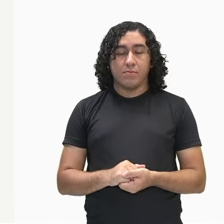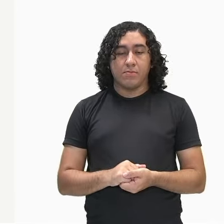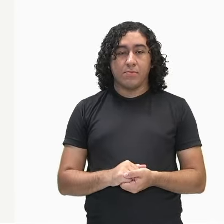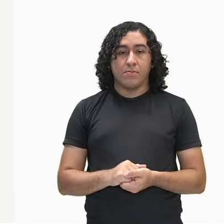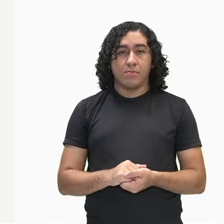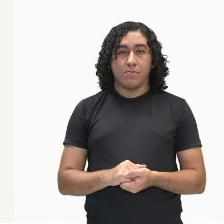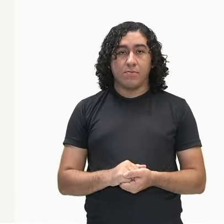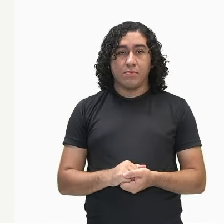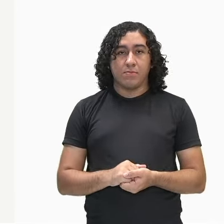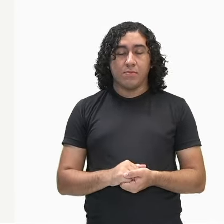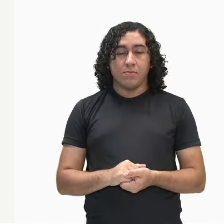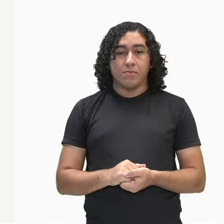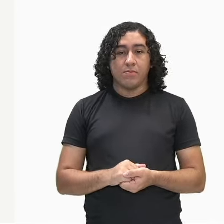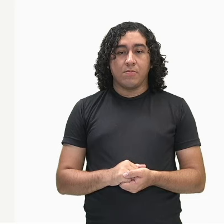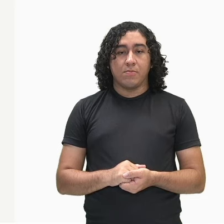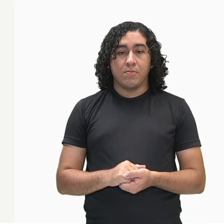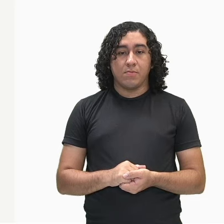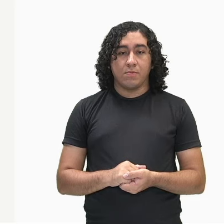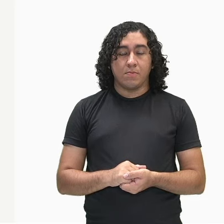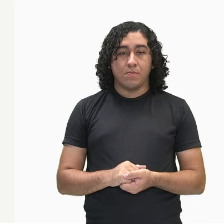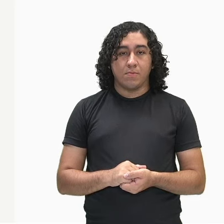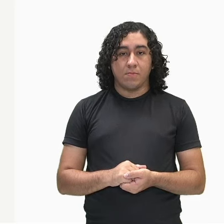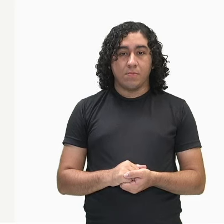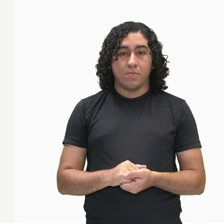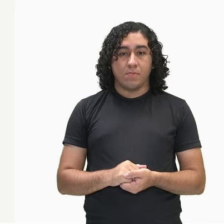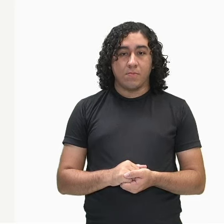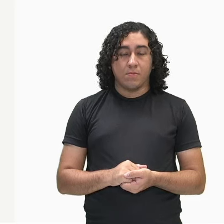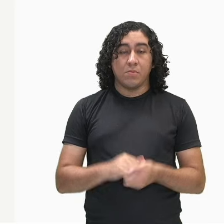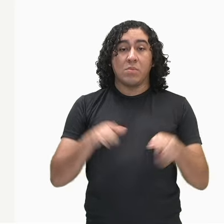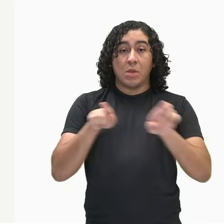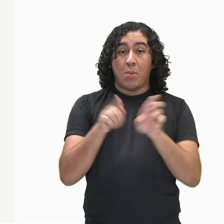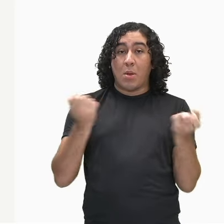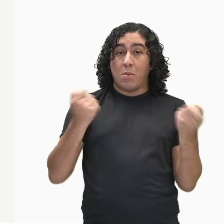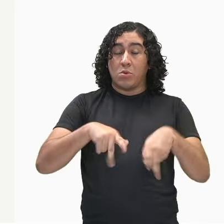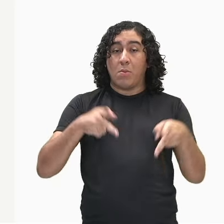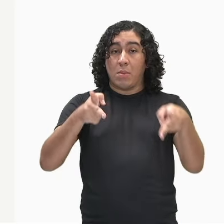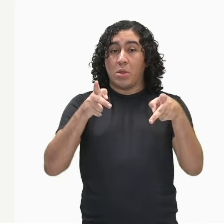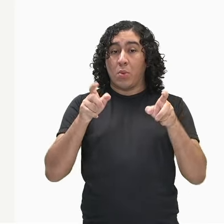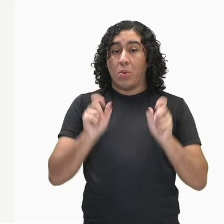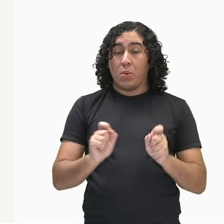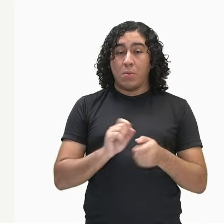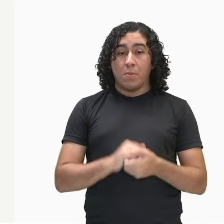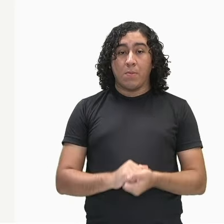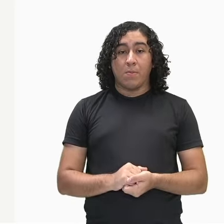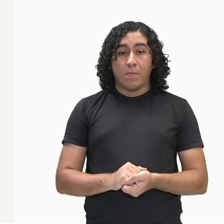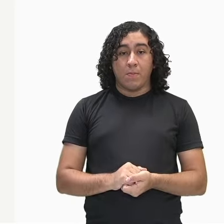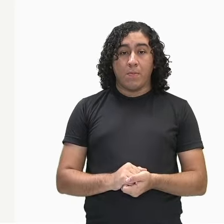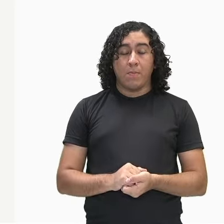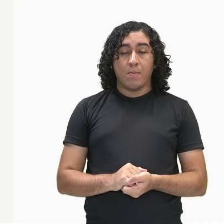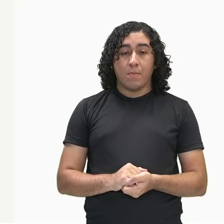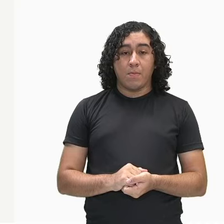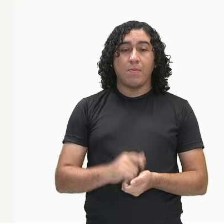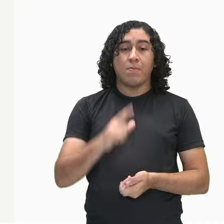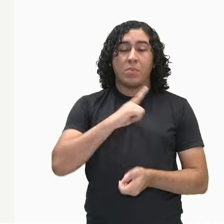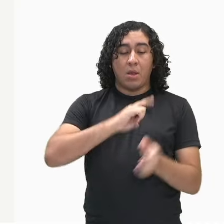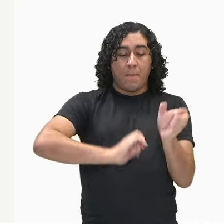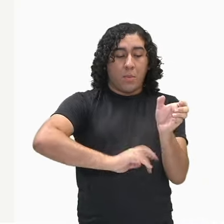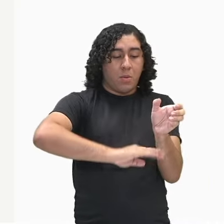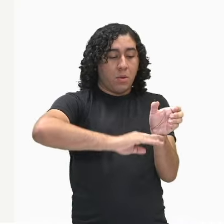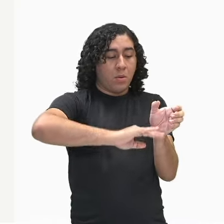vai cristalizar, tá? Nós podemos ver aí, numa animação, isso acontecendo